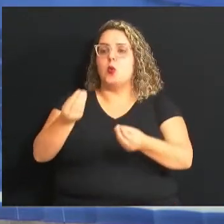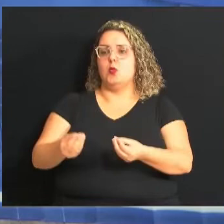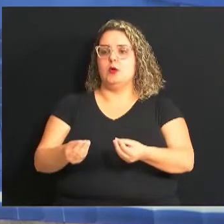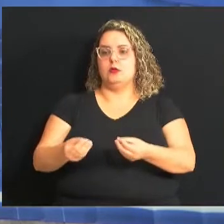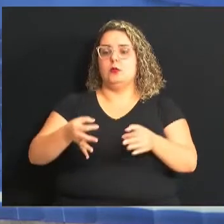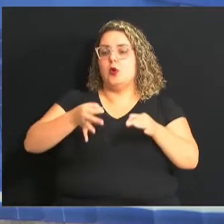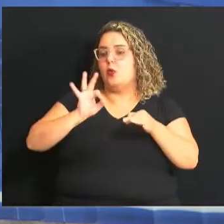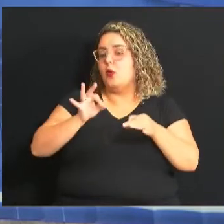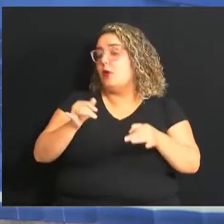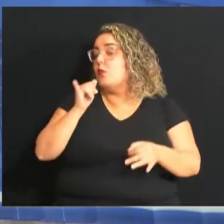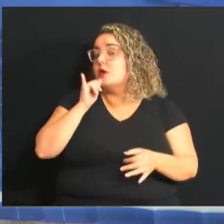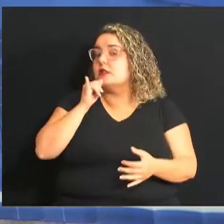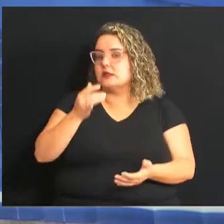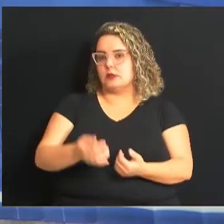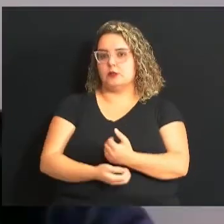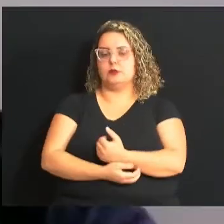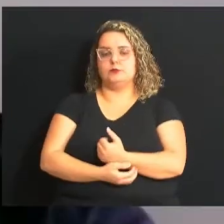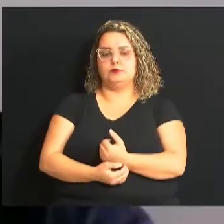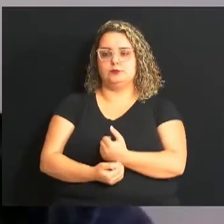por exemplo?